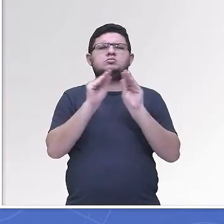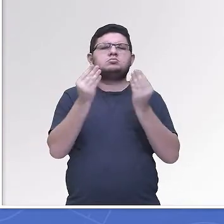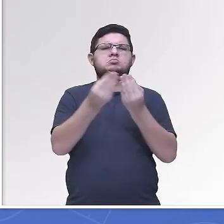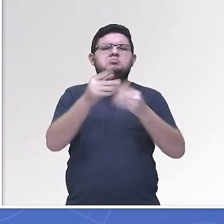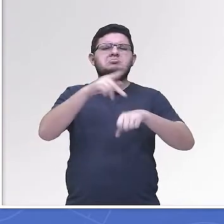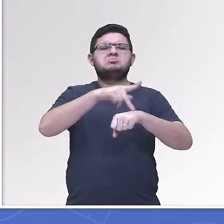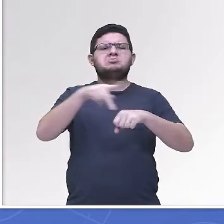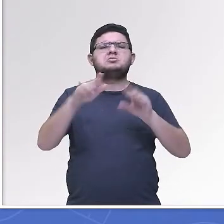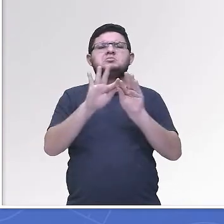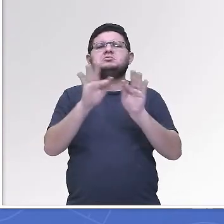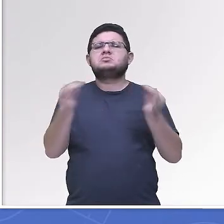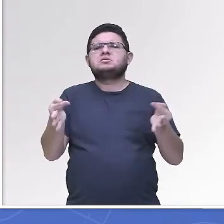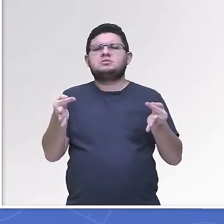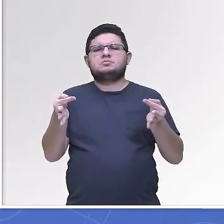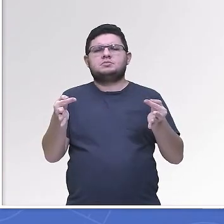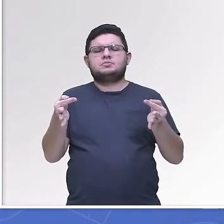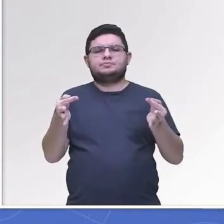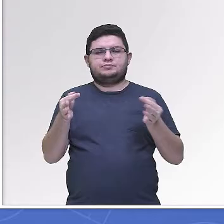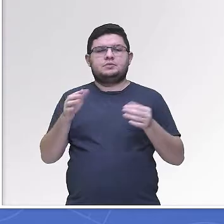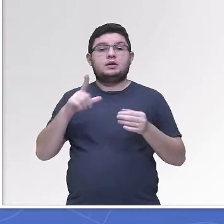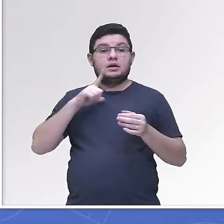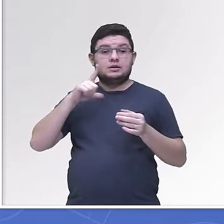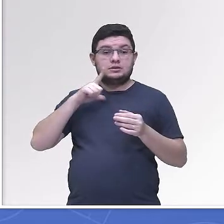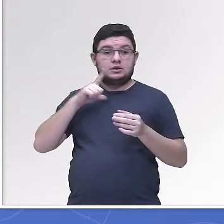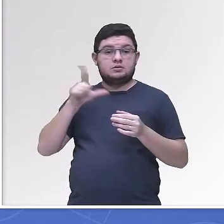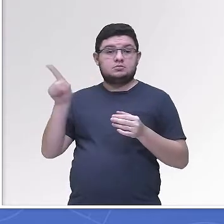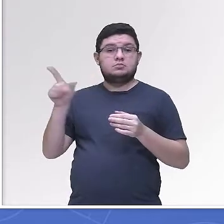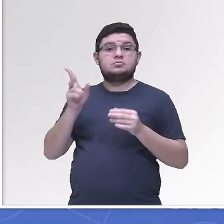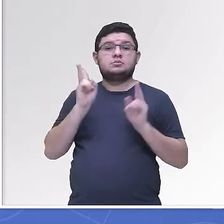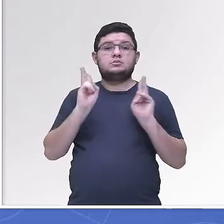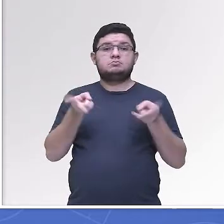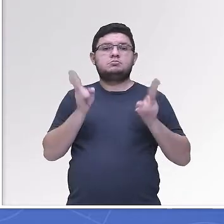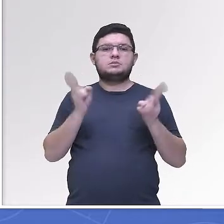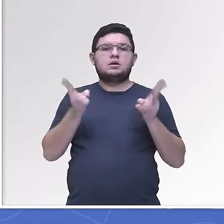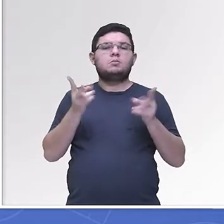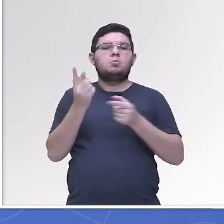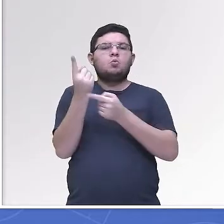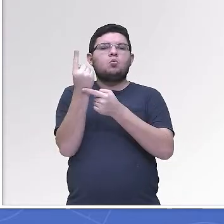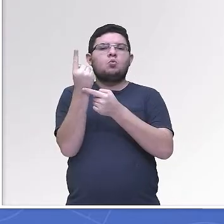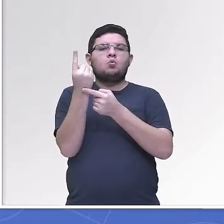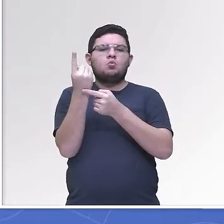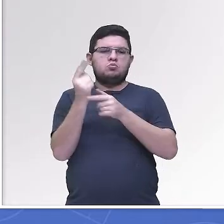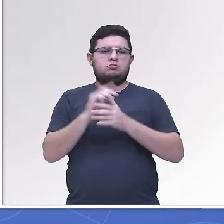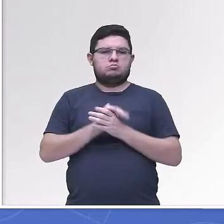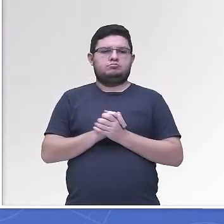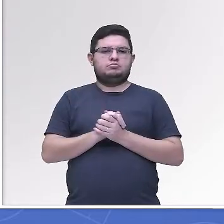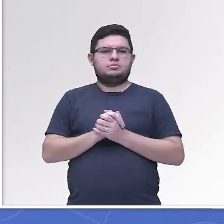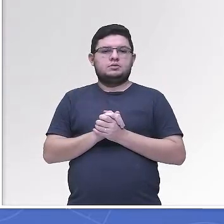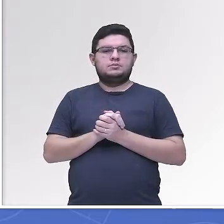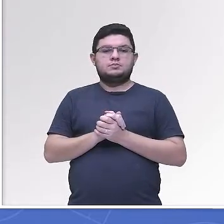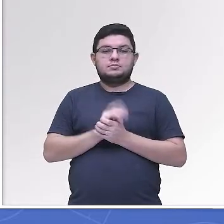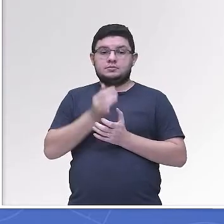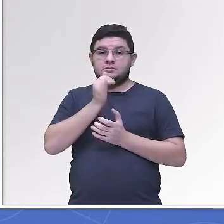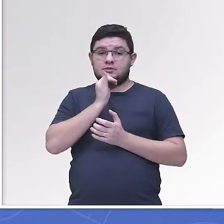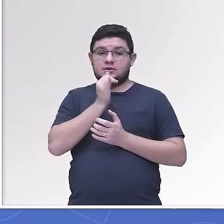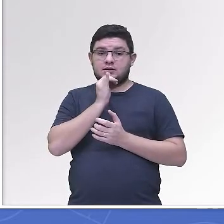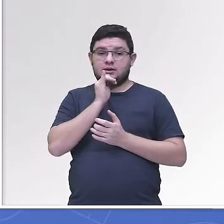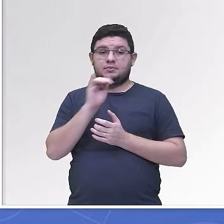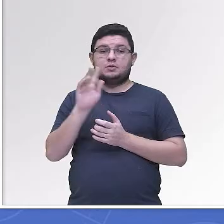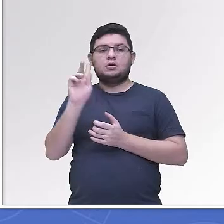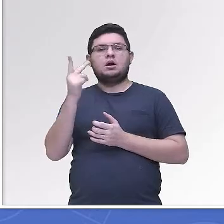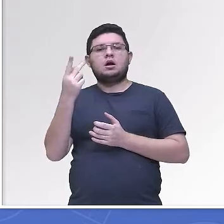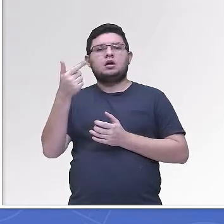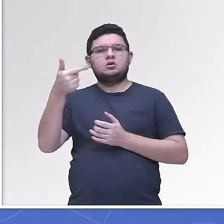pelo mesmo elemento químico. Então, se eu tenho aqui gás hidrogênio, H2, é o mesmo